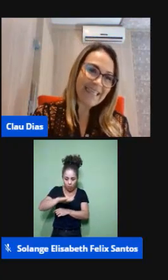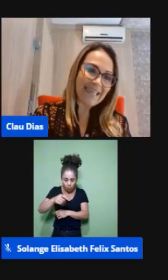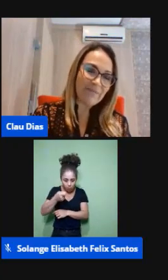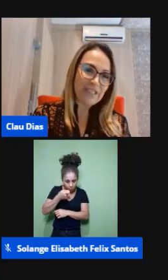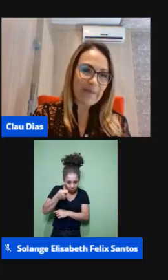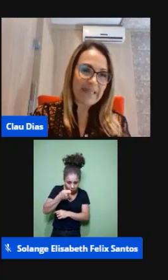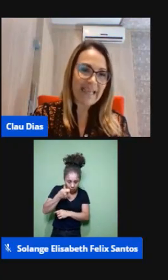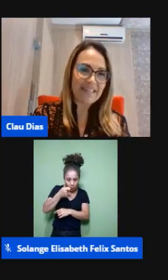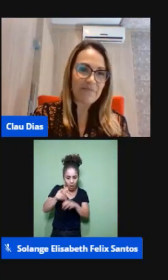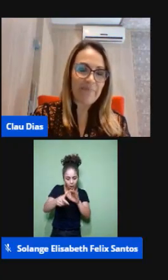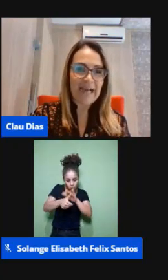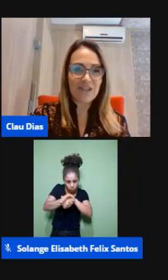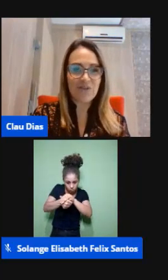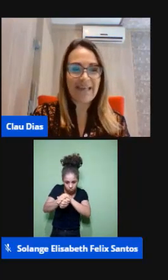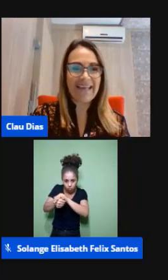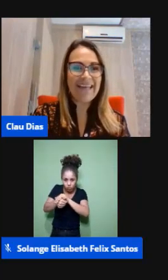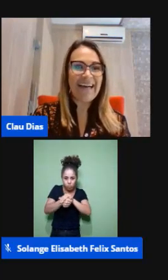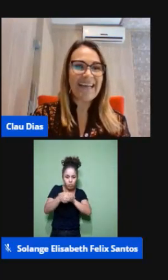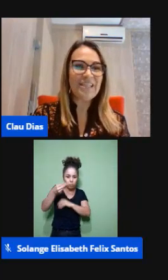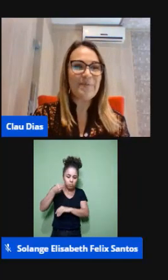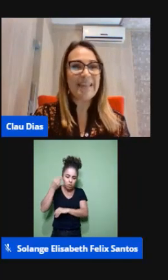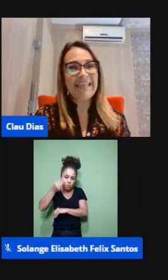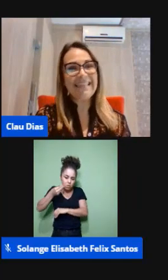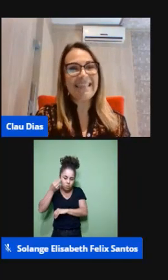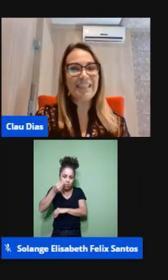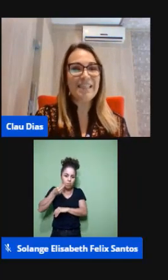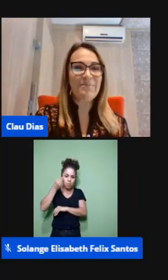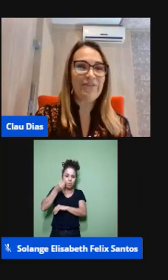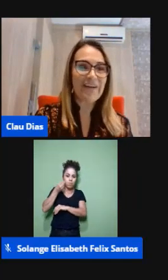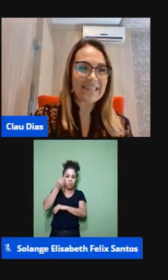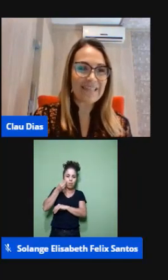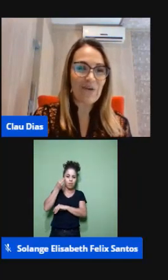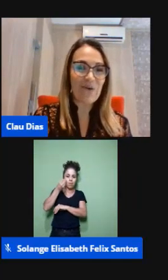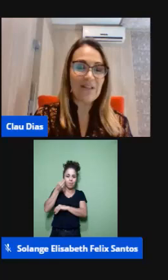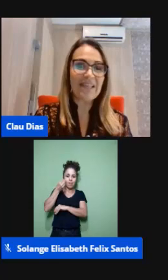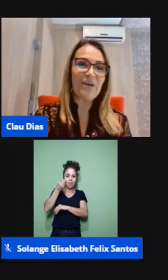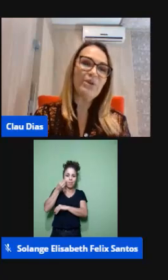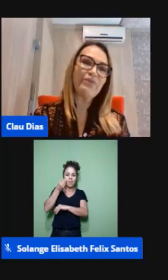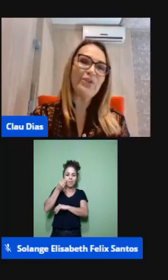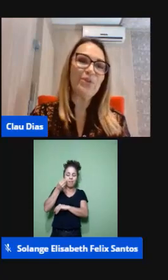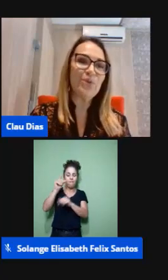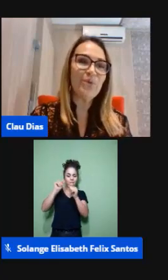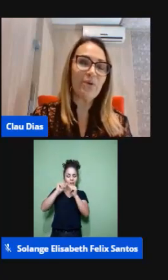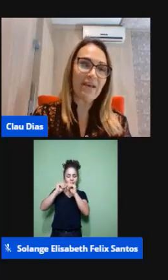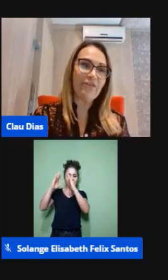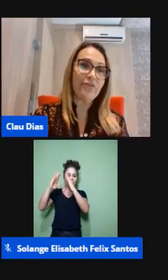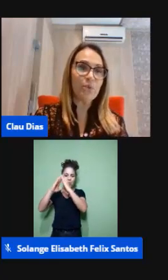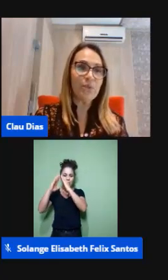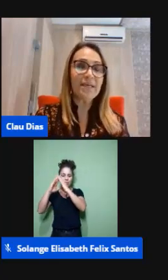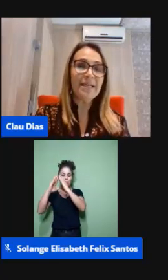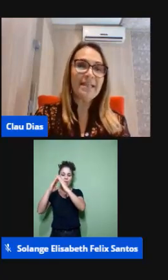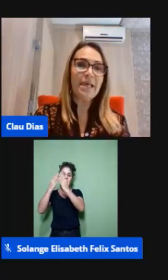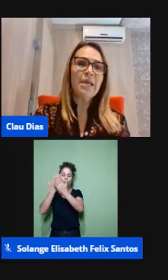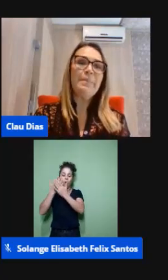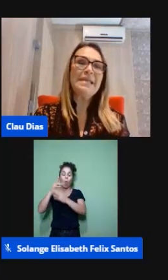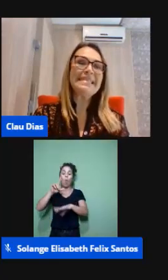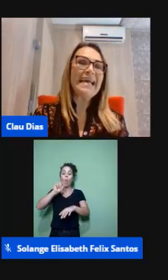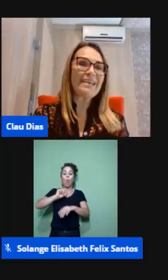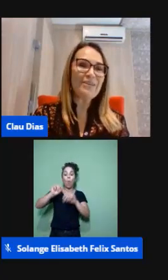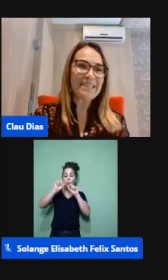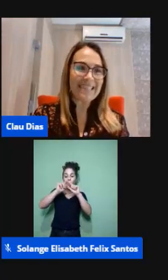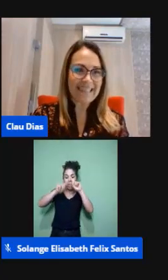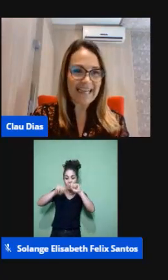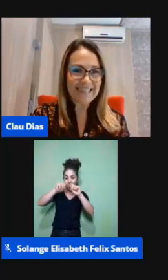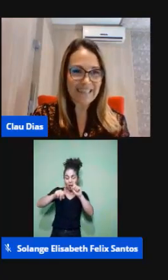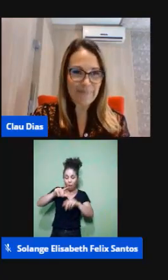Aí ali uma experiência embaixo, né? Aquela experiência que a gente sempre faz na escola, né? O que flutua, o que afunda, né? Mas